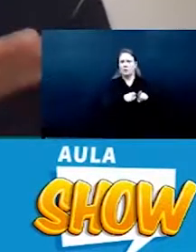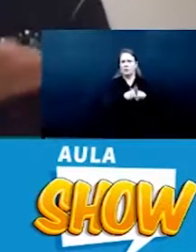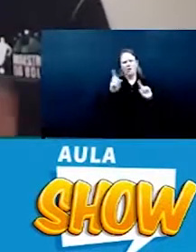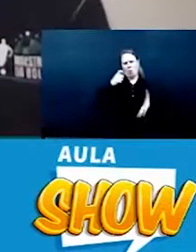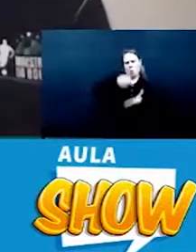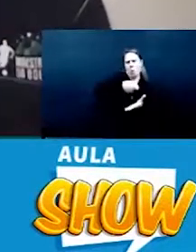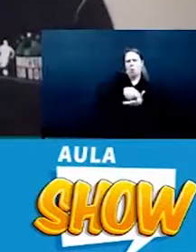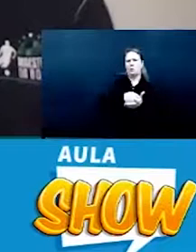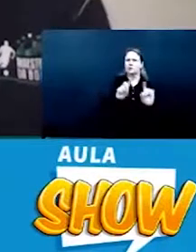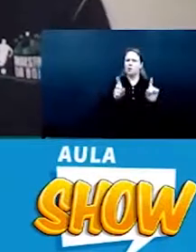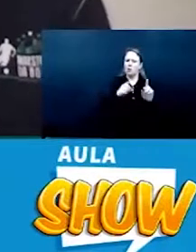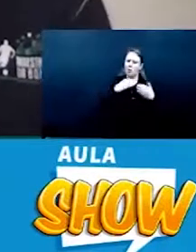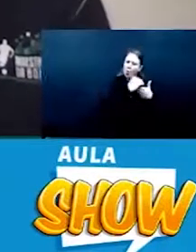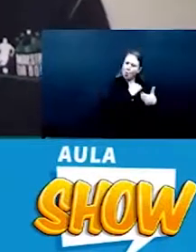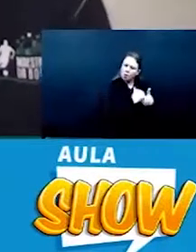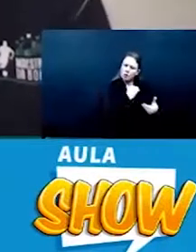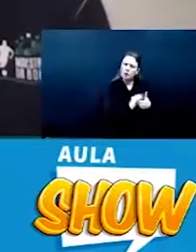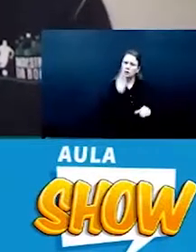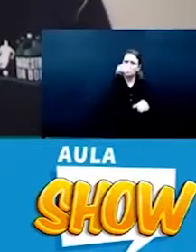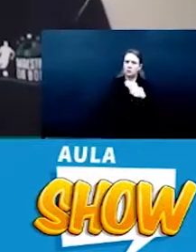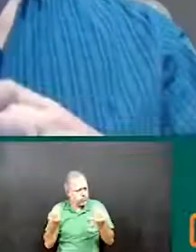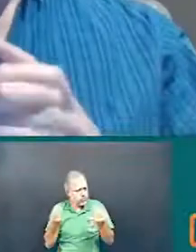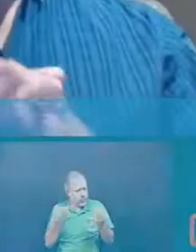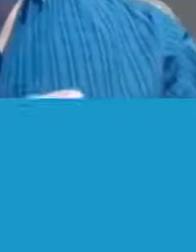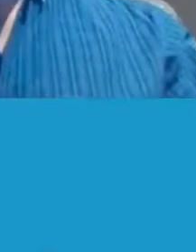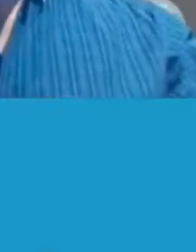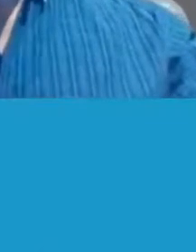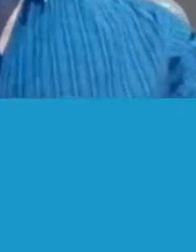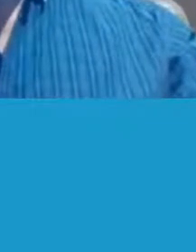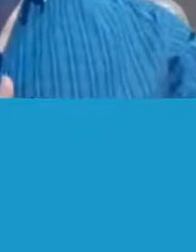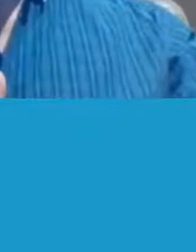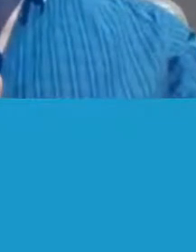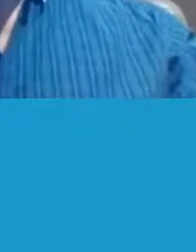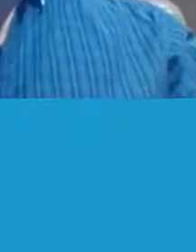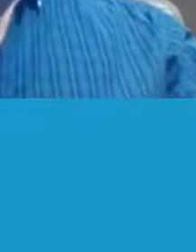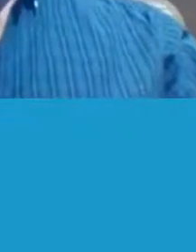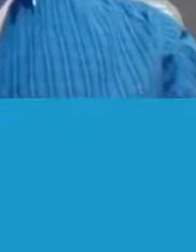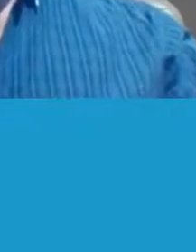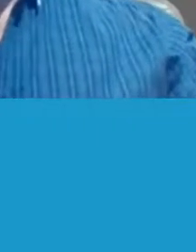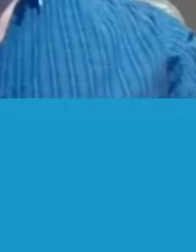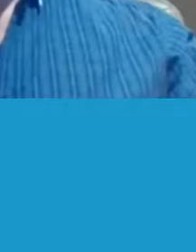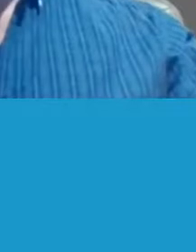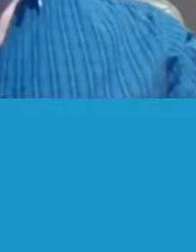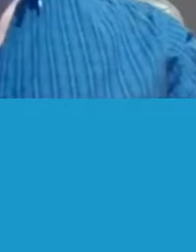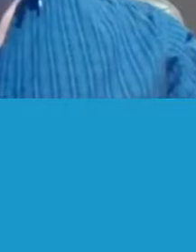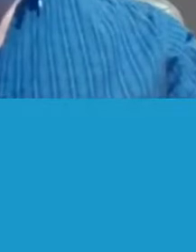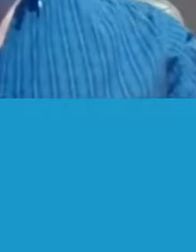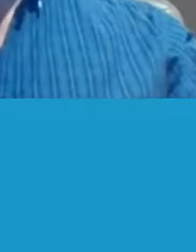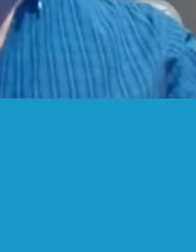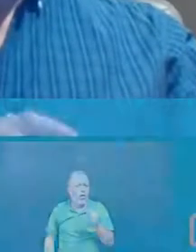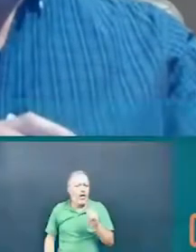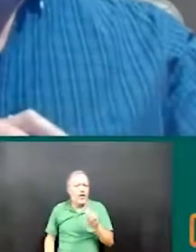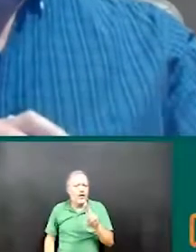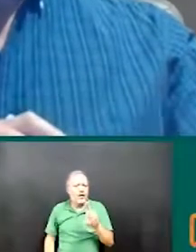cobrança, mas numa orientação dentro de casa, sempre muito importante. Como é que você fazia para conseguir? Quem começou com 10, 12 anos de idade, mas